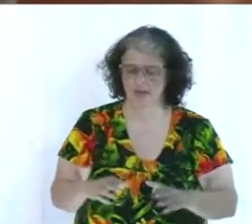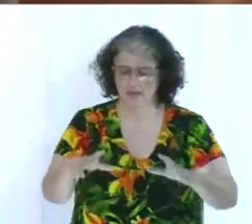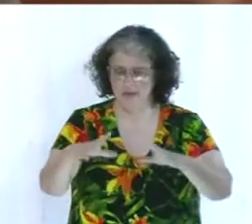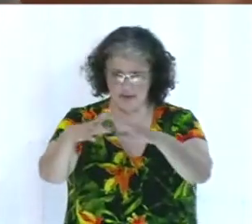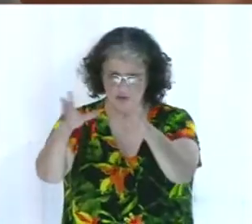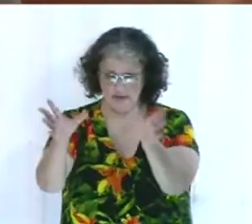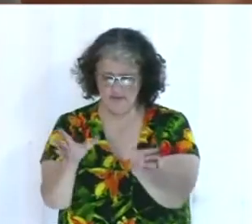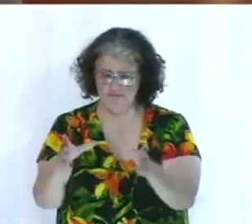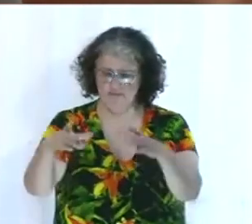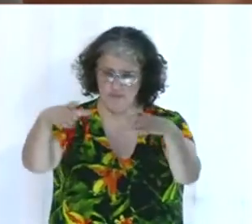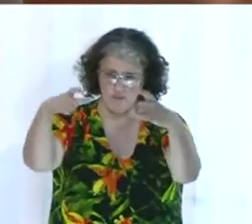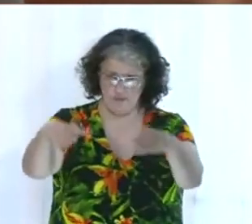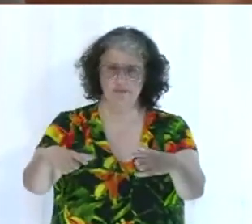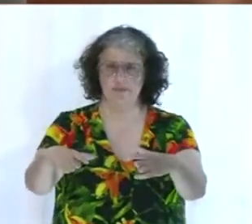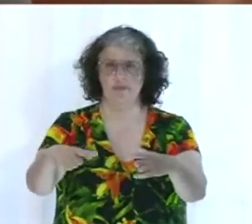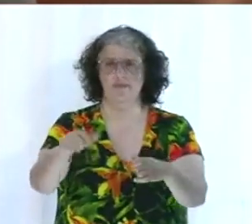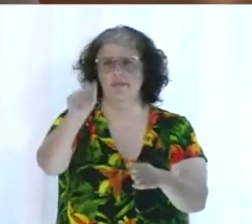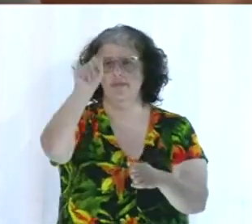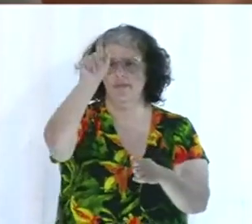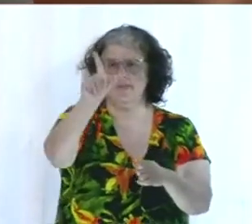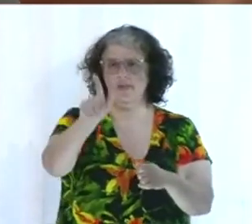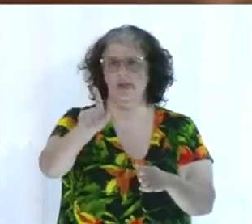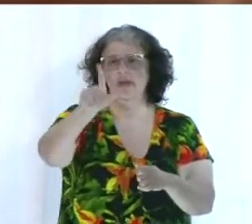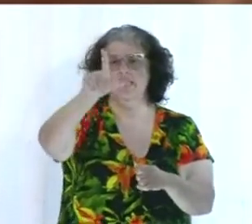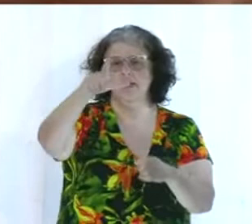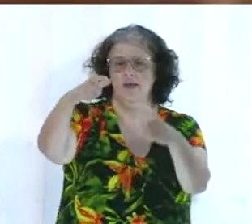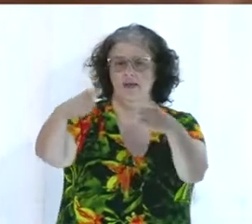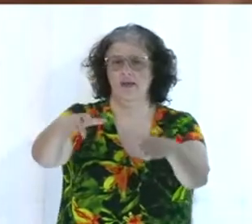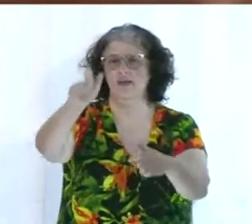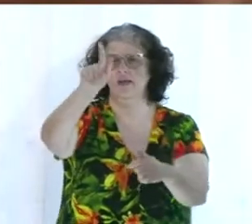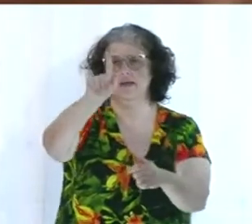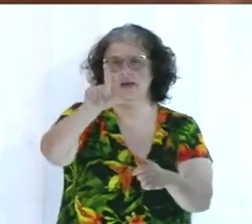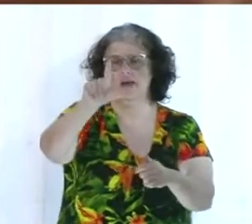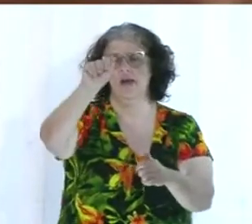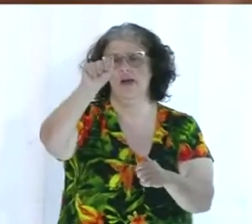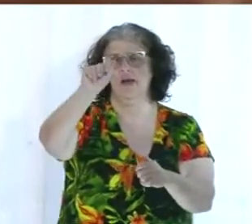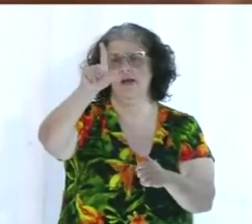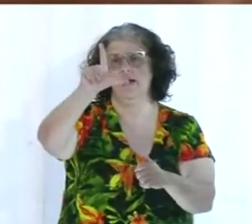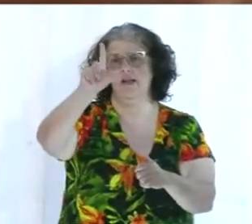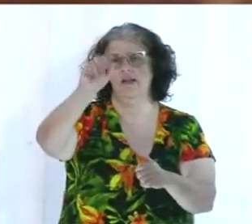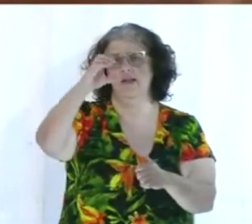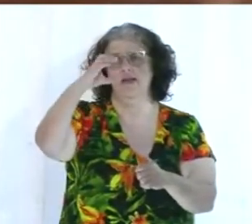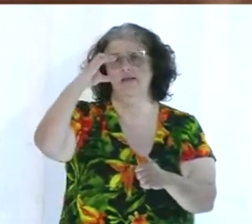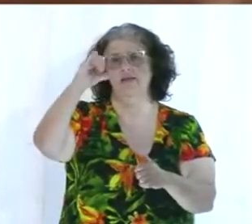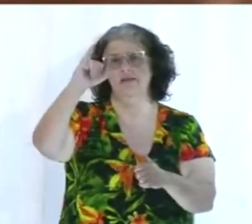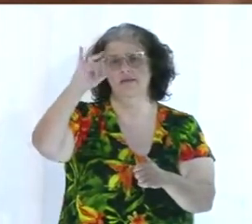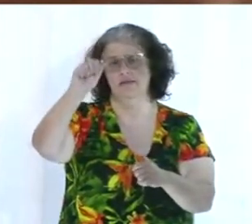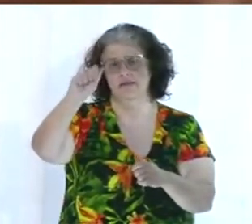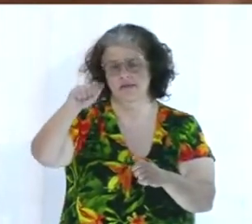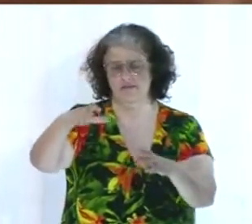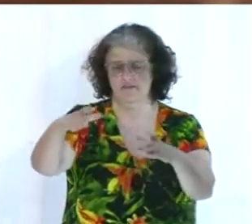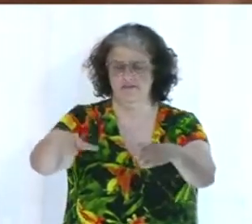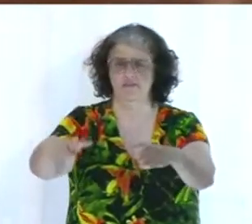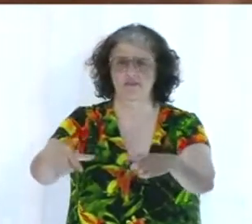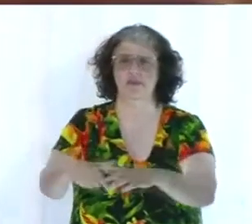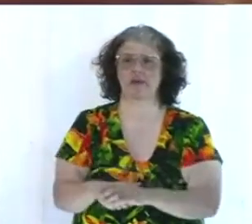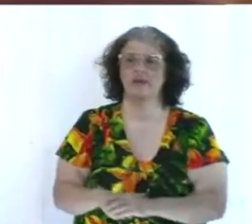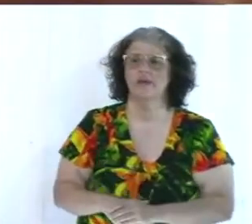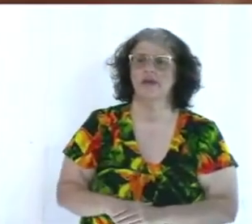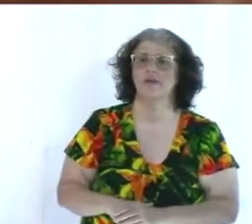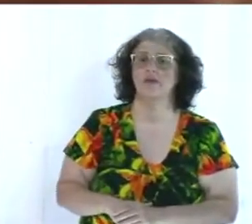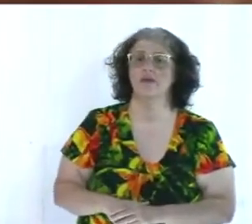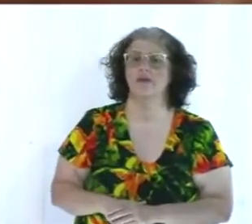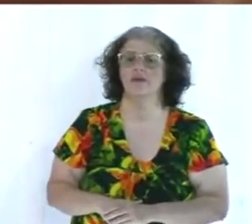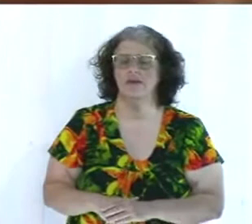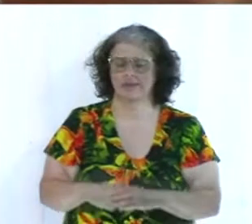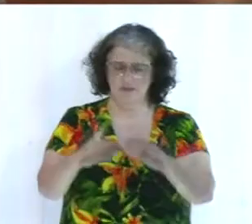ele se dirige, depois de muito debate entre os comentaristas e estudiosos, a grande maioria entende ser a parte